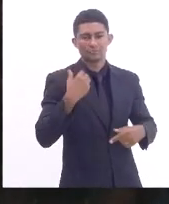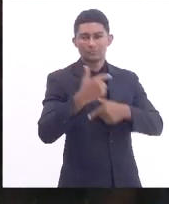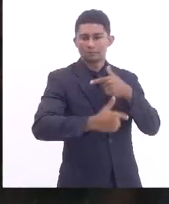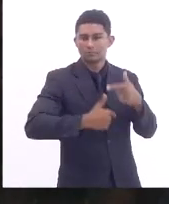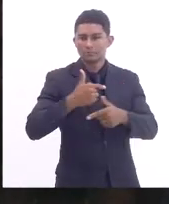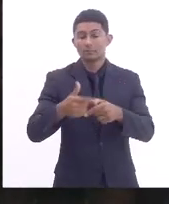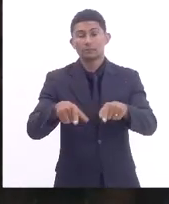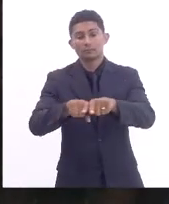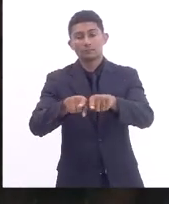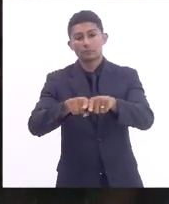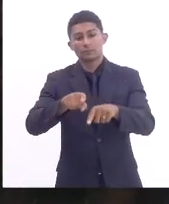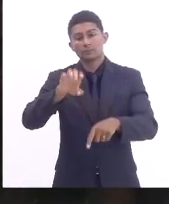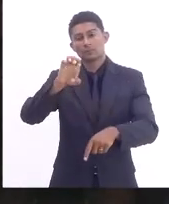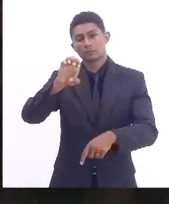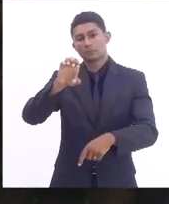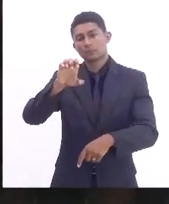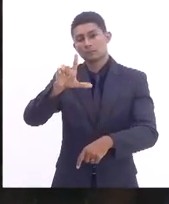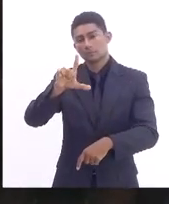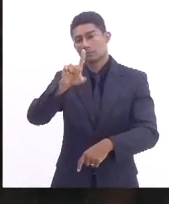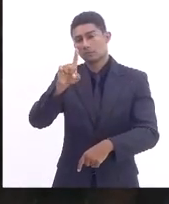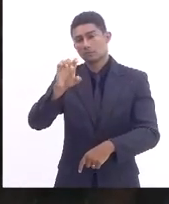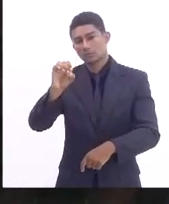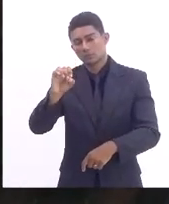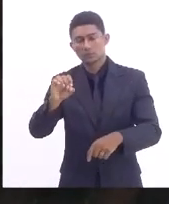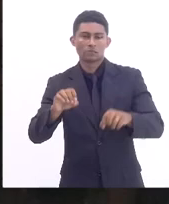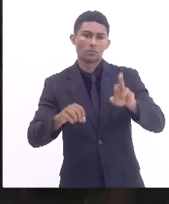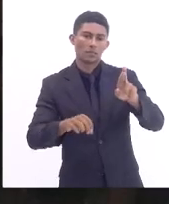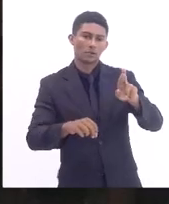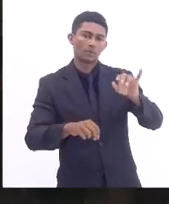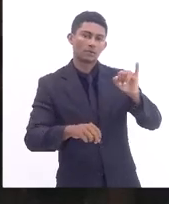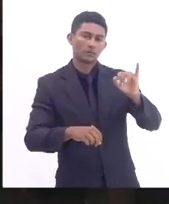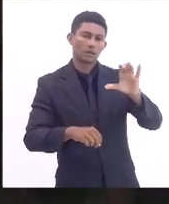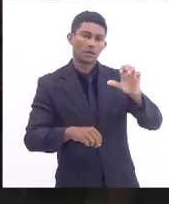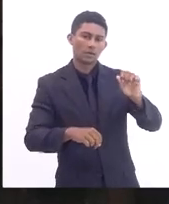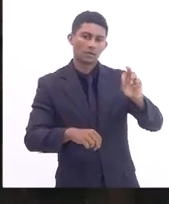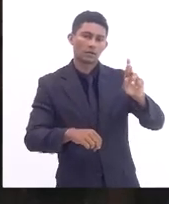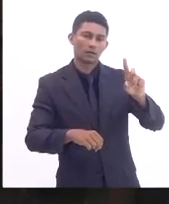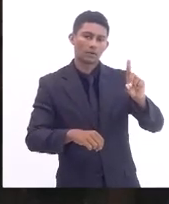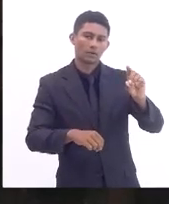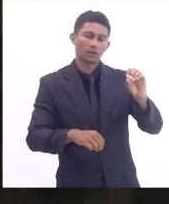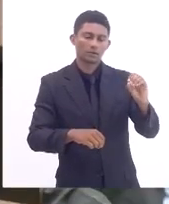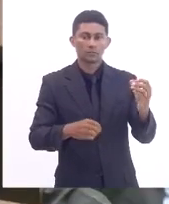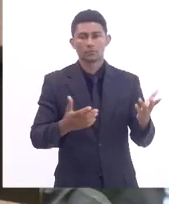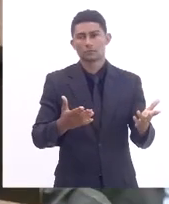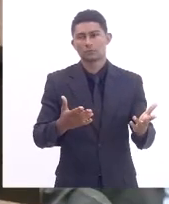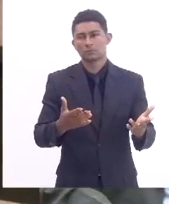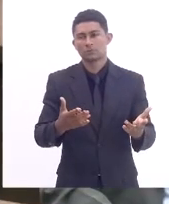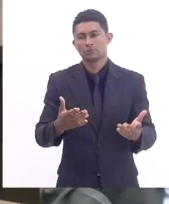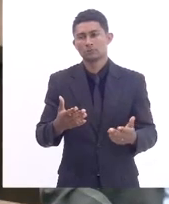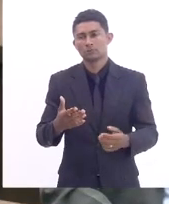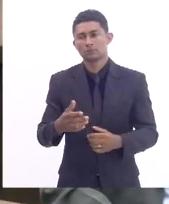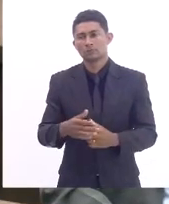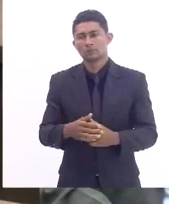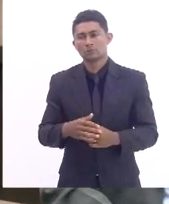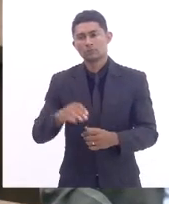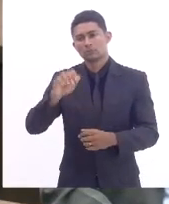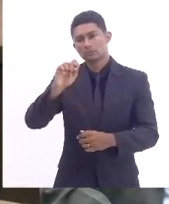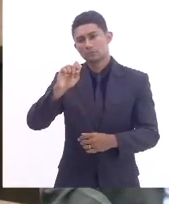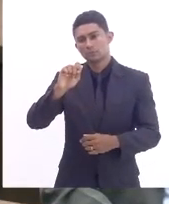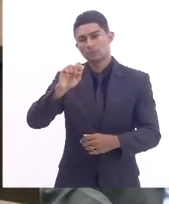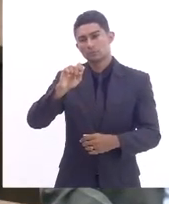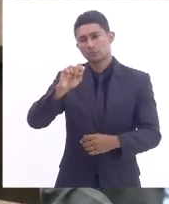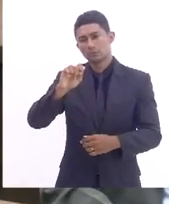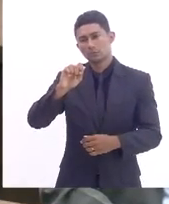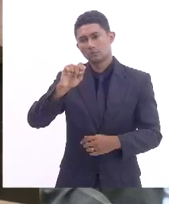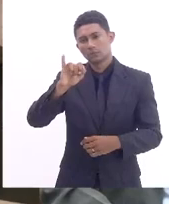dizer para o Élcio Júlio Suzano O Ricardo quero dizer para ele tomar puxar você verá por Ailson